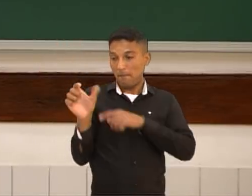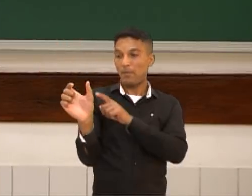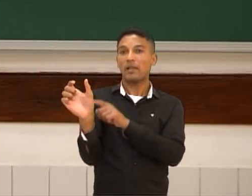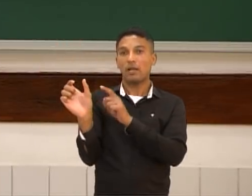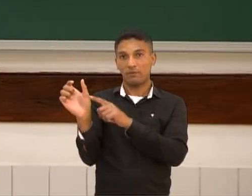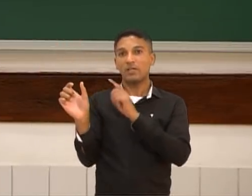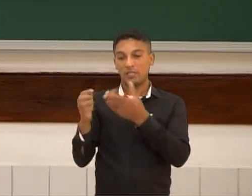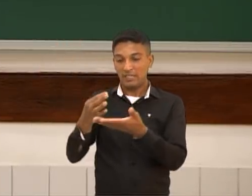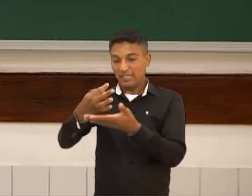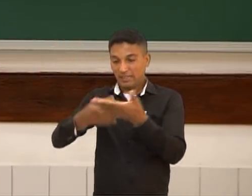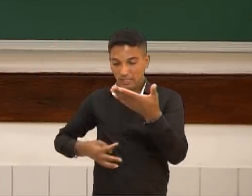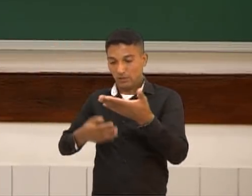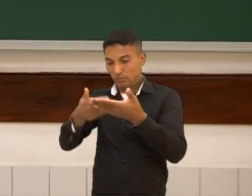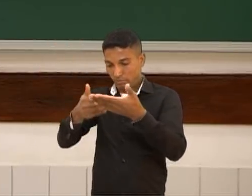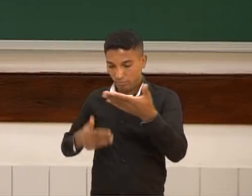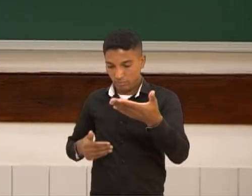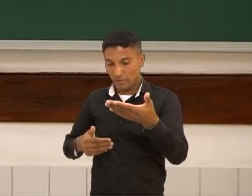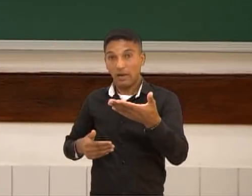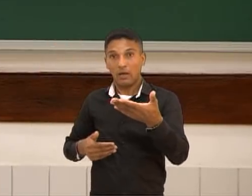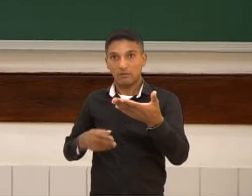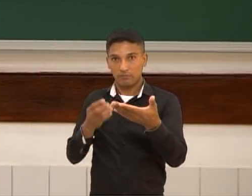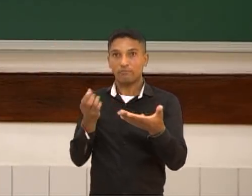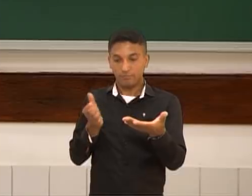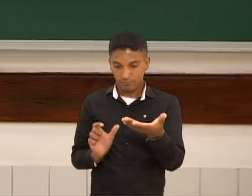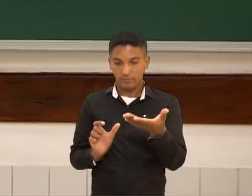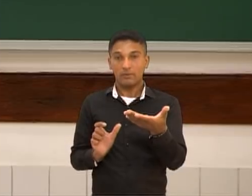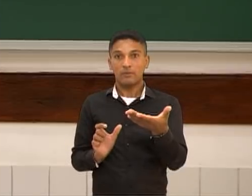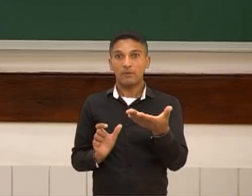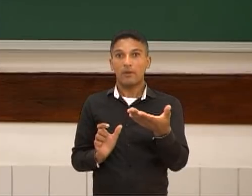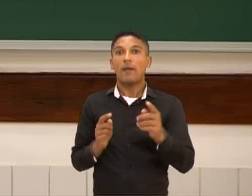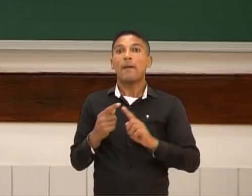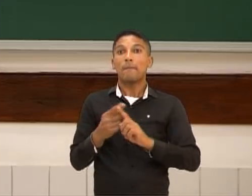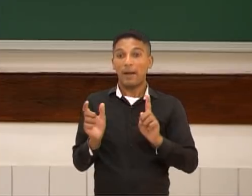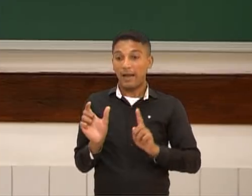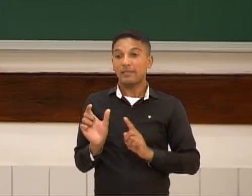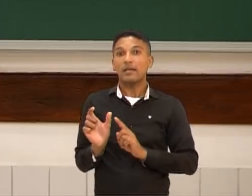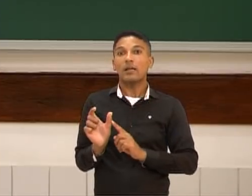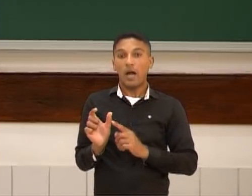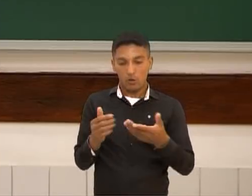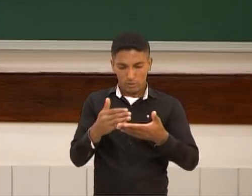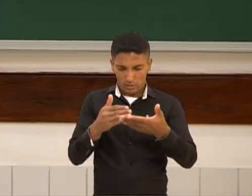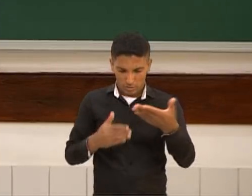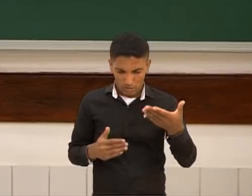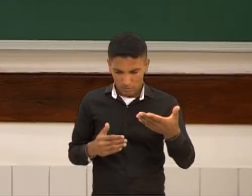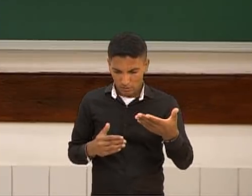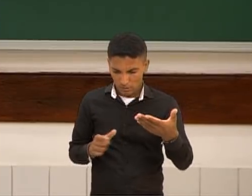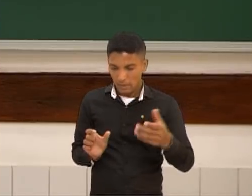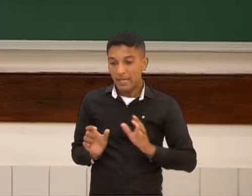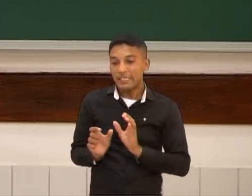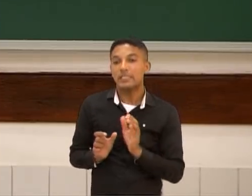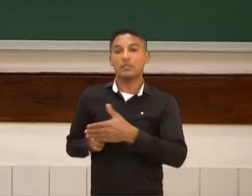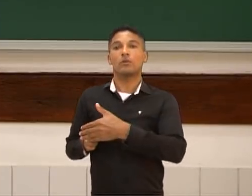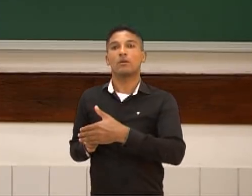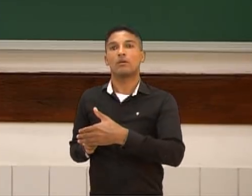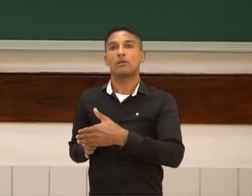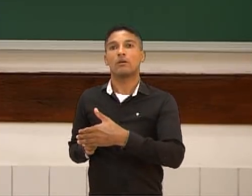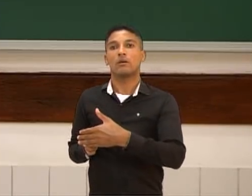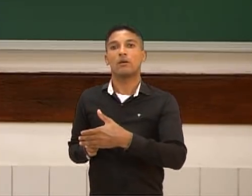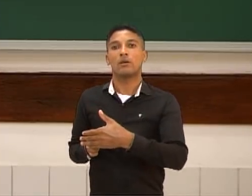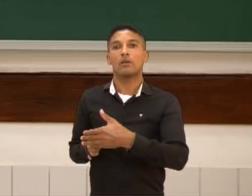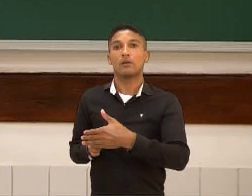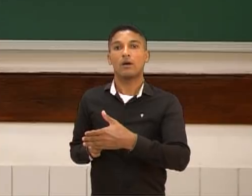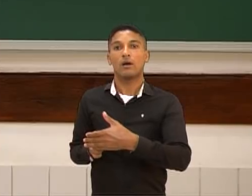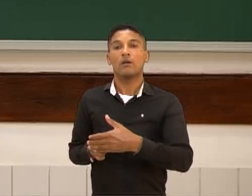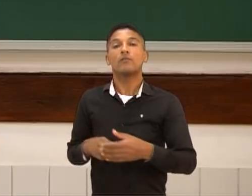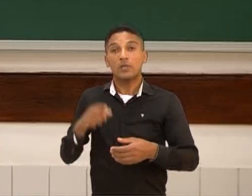tem a capacidade de subentender, né? Não necessariamente, às vezes, ela foi explicitada no texto, mas o fato dela estar omitida de